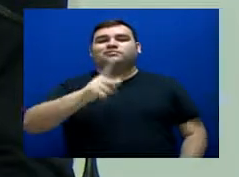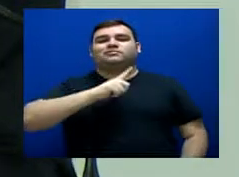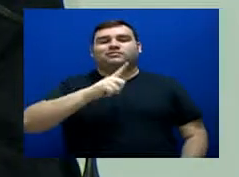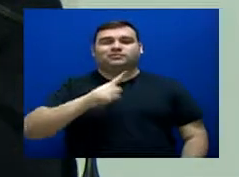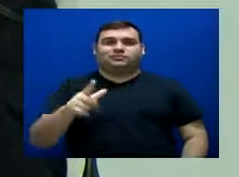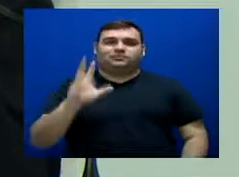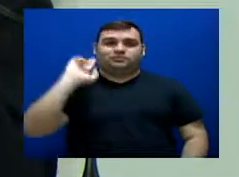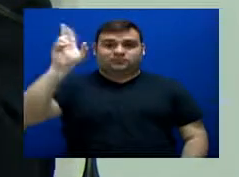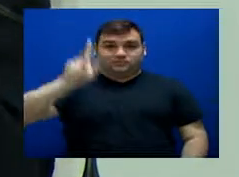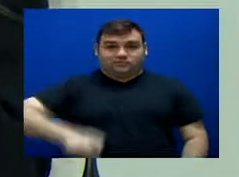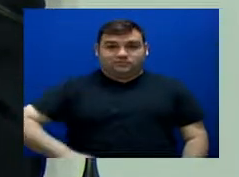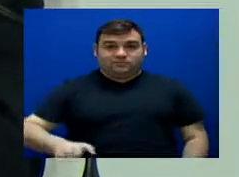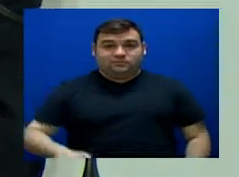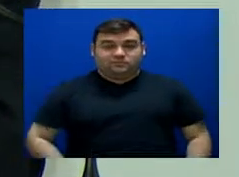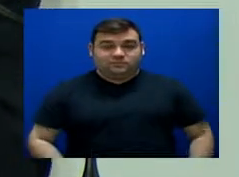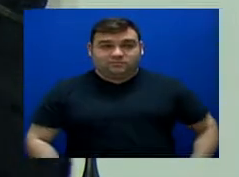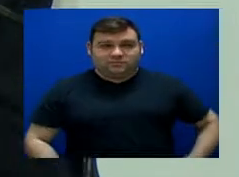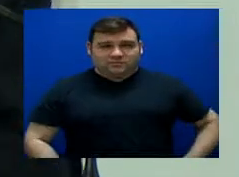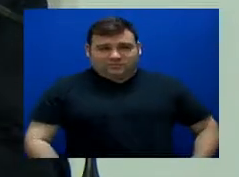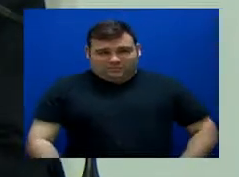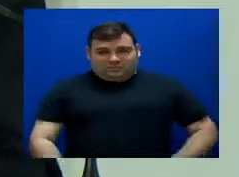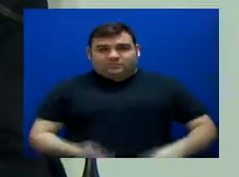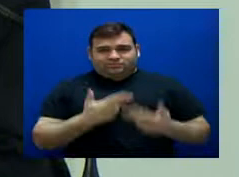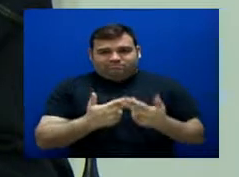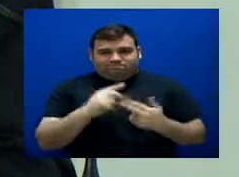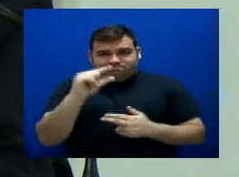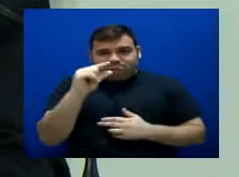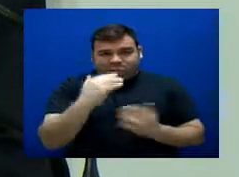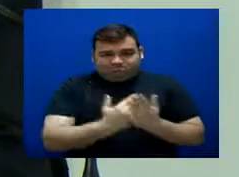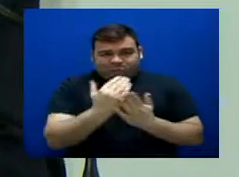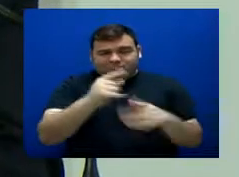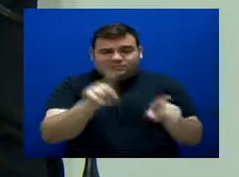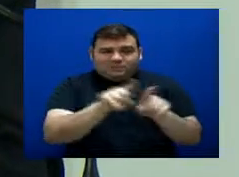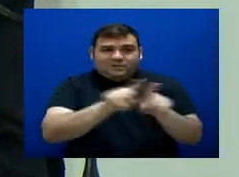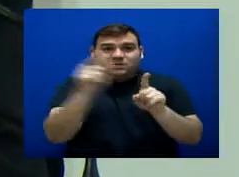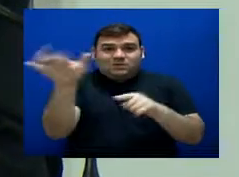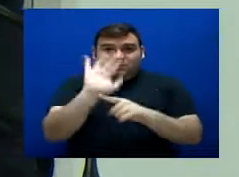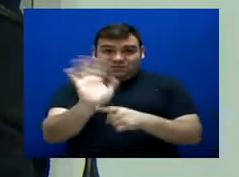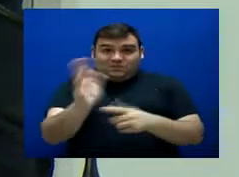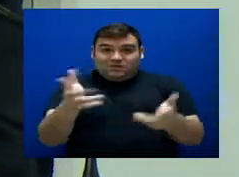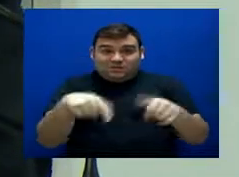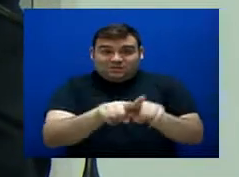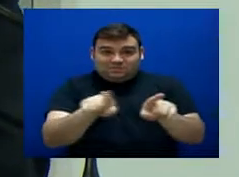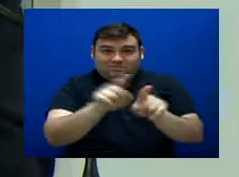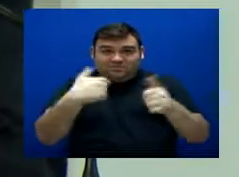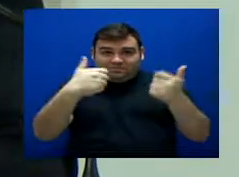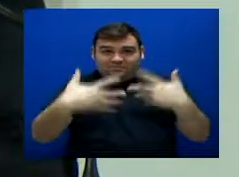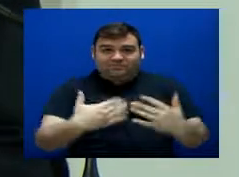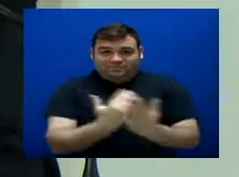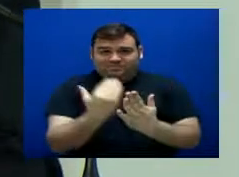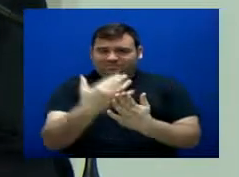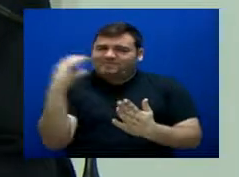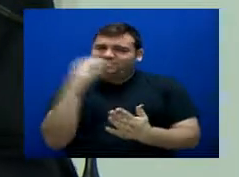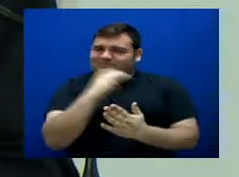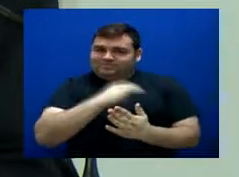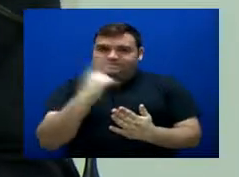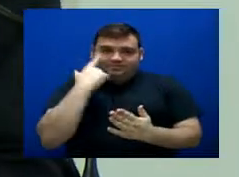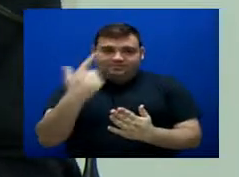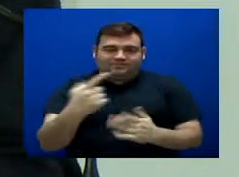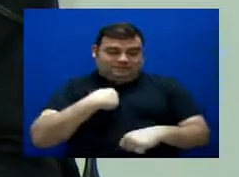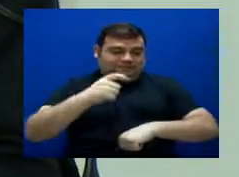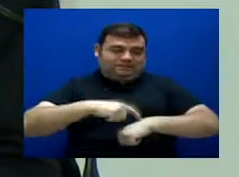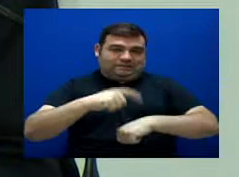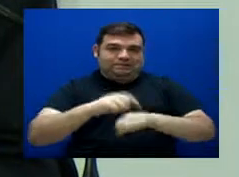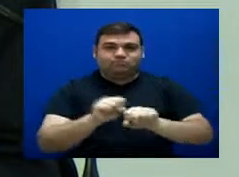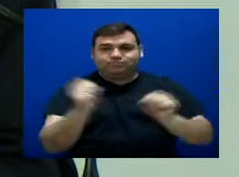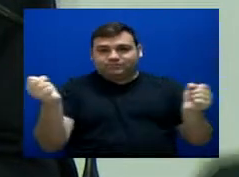Senhor presidente, queria pedir só mais um pouquinho de tolerância. Tem um outro vídeo rapidinho que eu também queria fazer um comentário em cima, muito rápido. Sei que meu